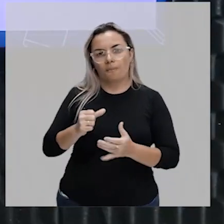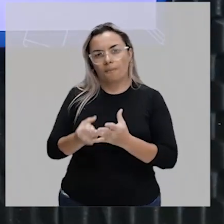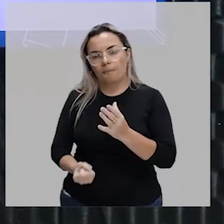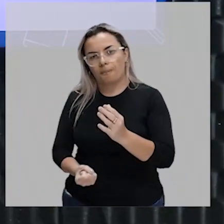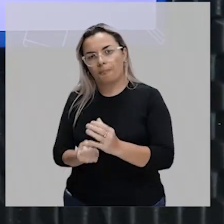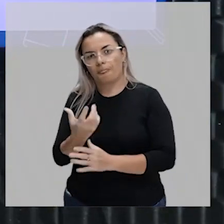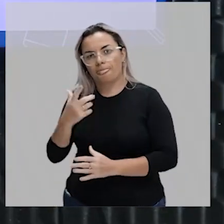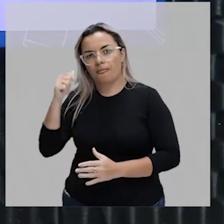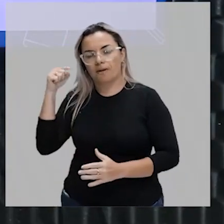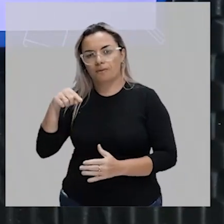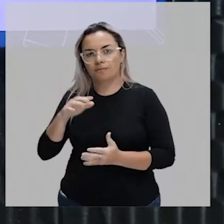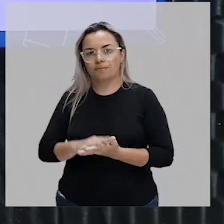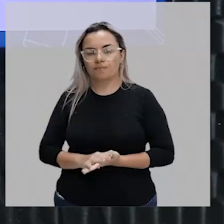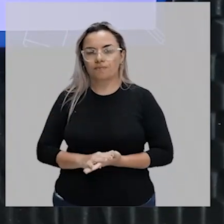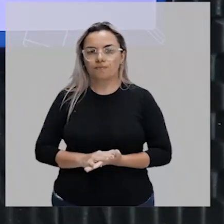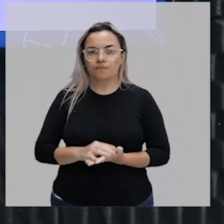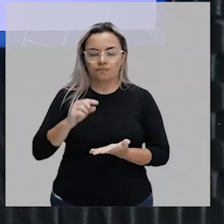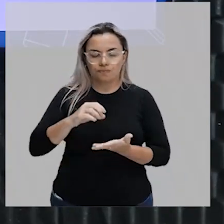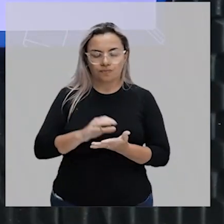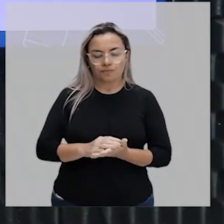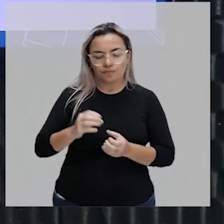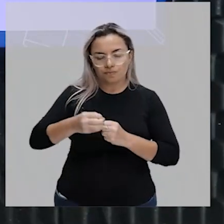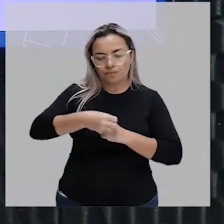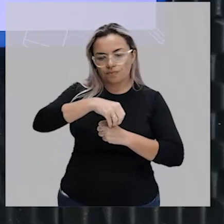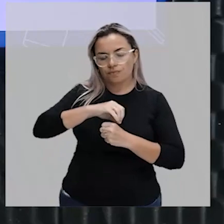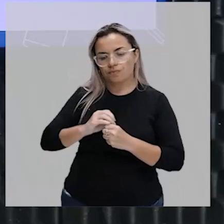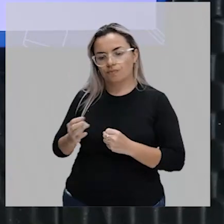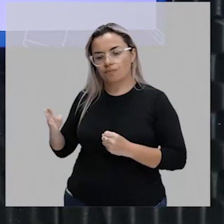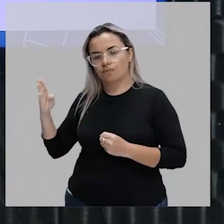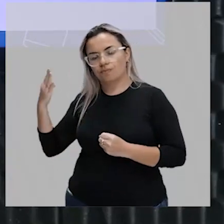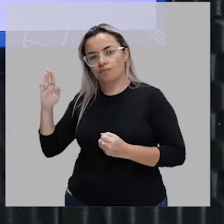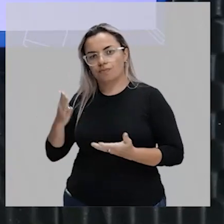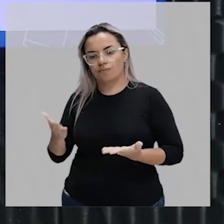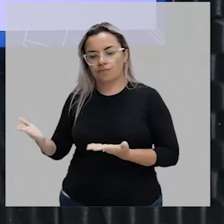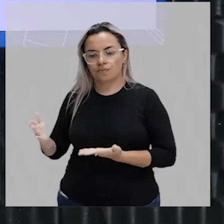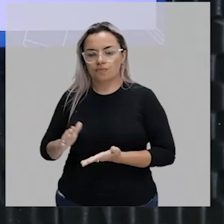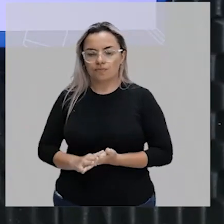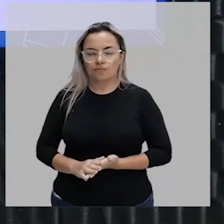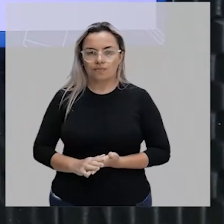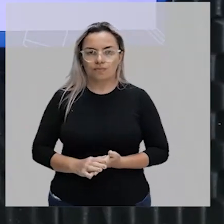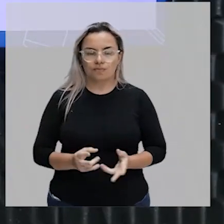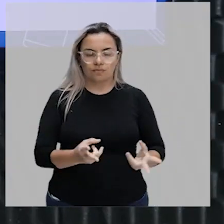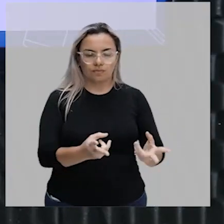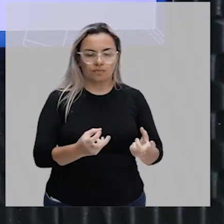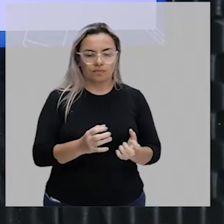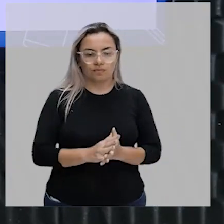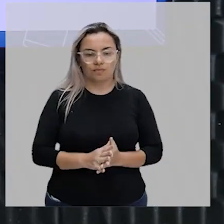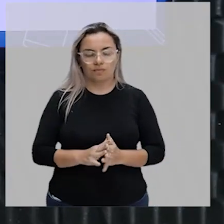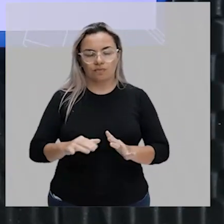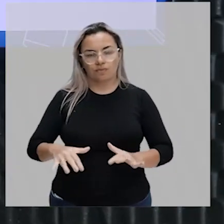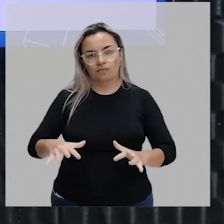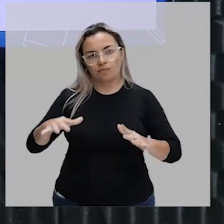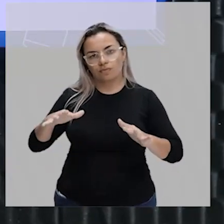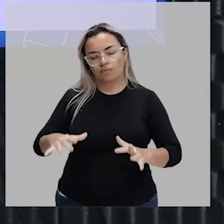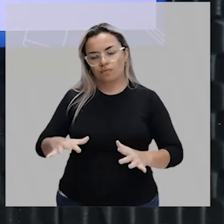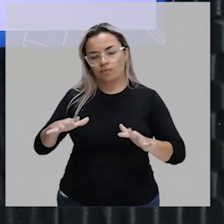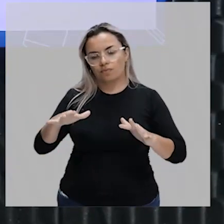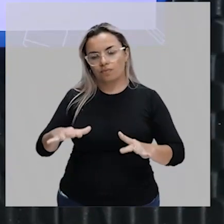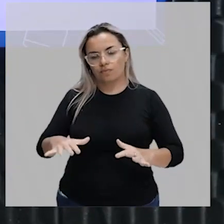originar componentes orgânicos, tá? Percebam que os gases que estão aqui, todos eles são